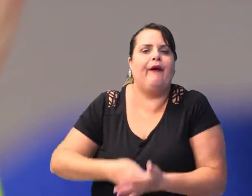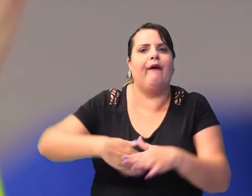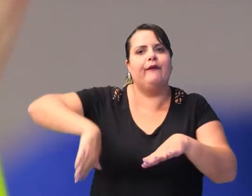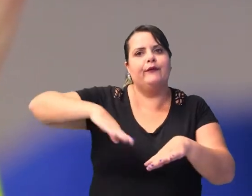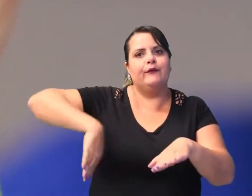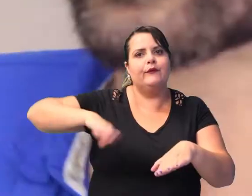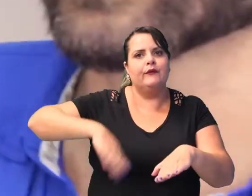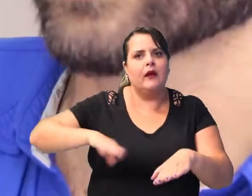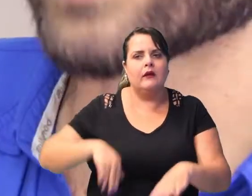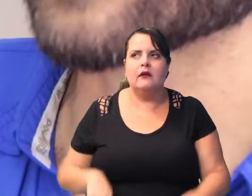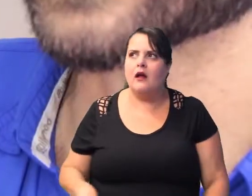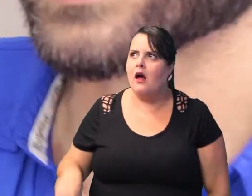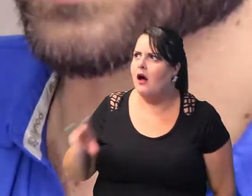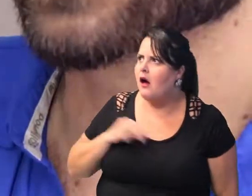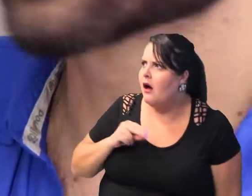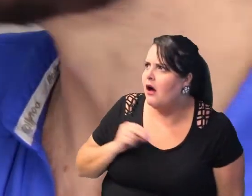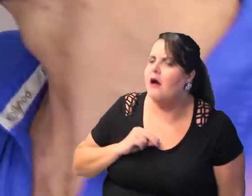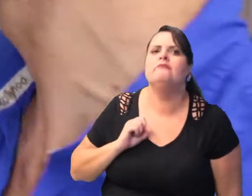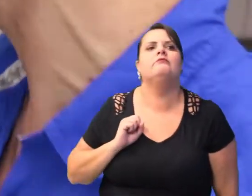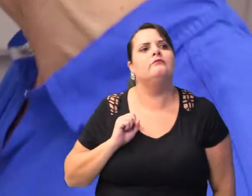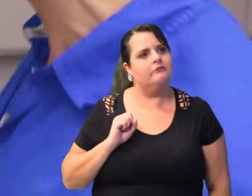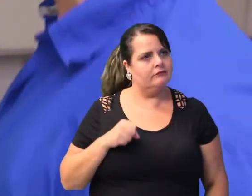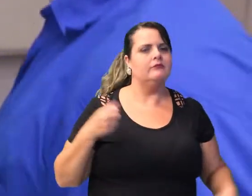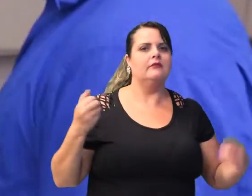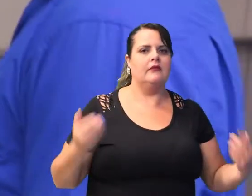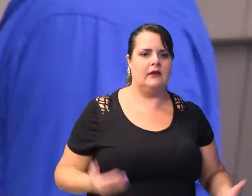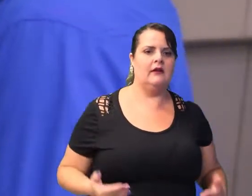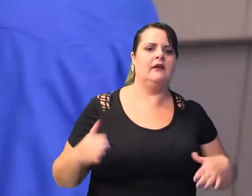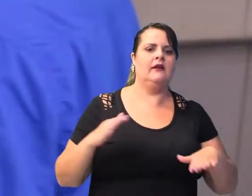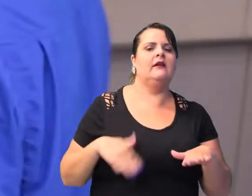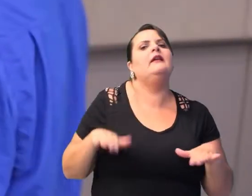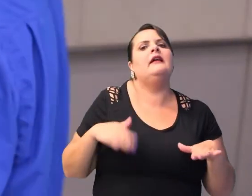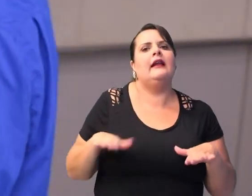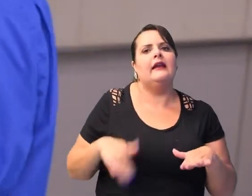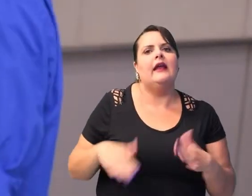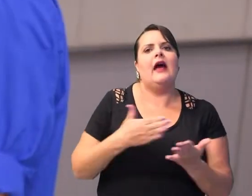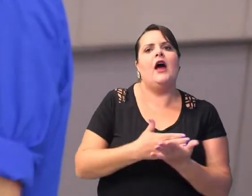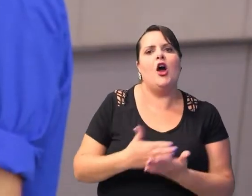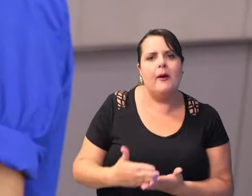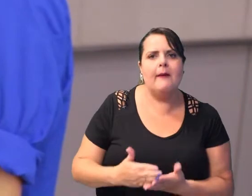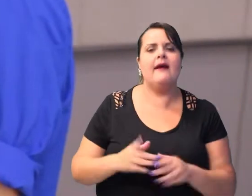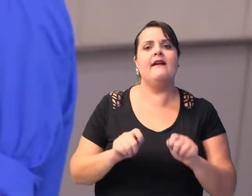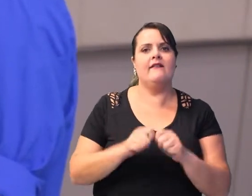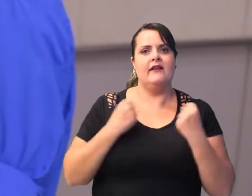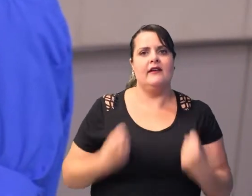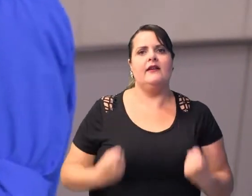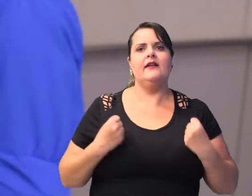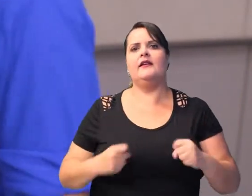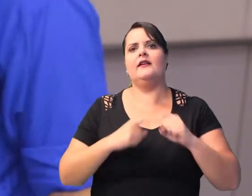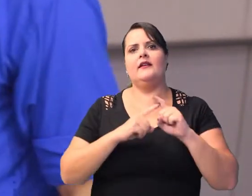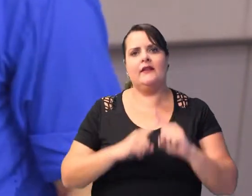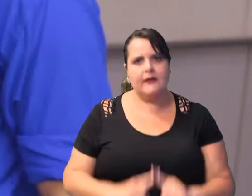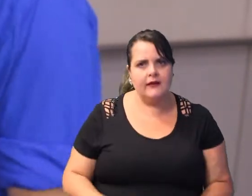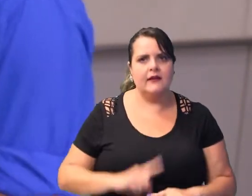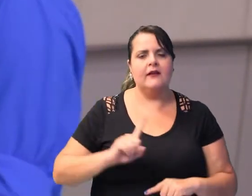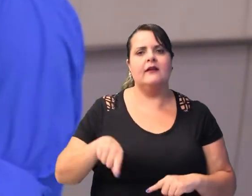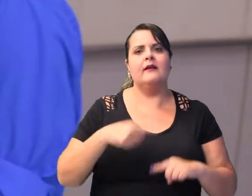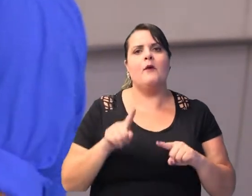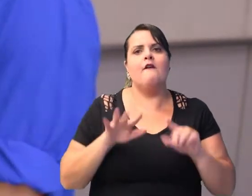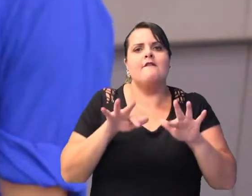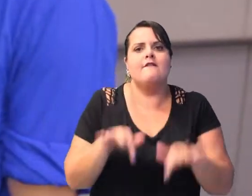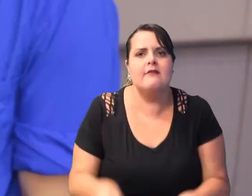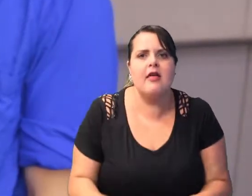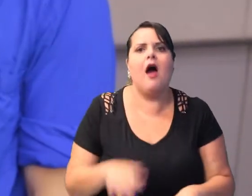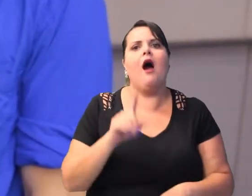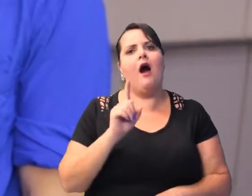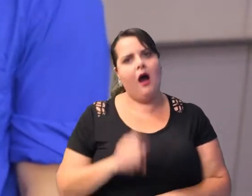tentação de acreditar mt isso é um ode que esse por exemplo vai começar e terminar argumentação horas na garagem eu